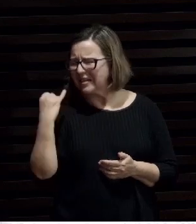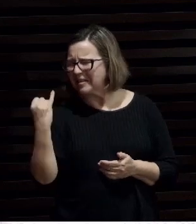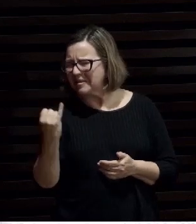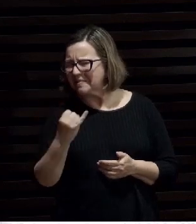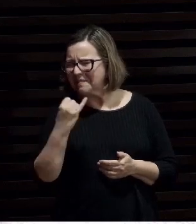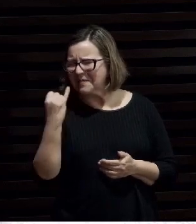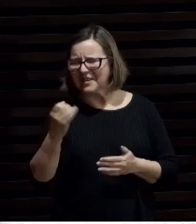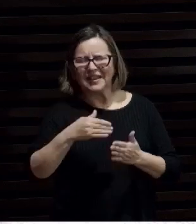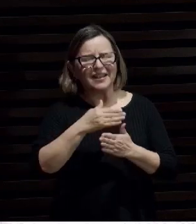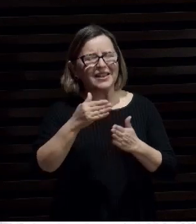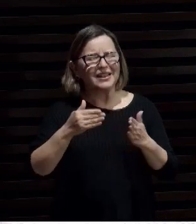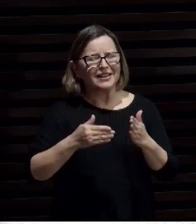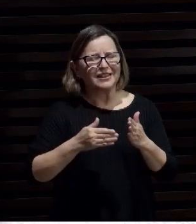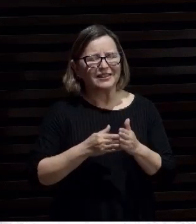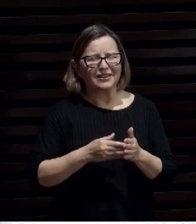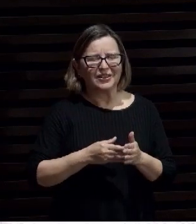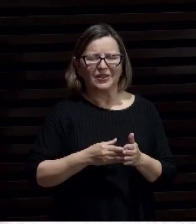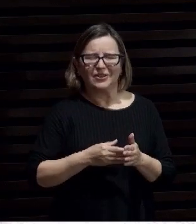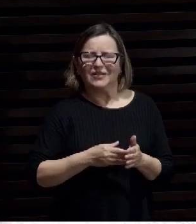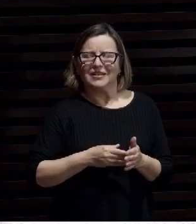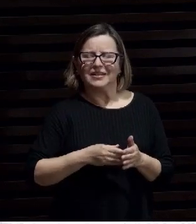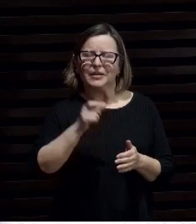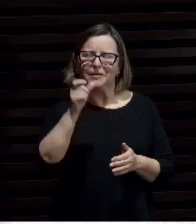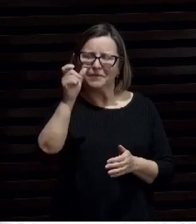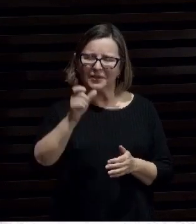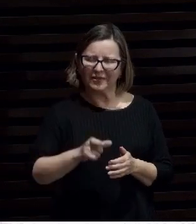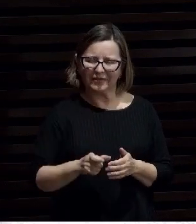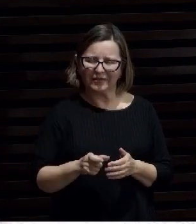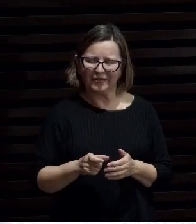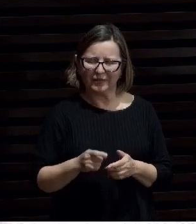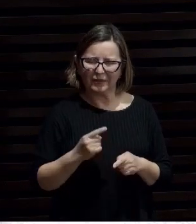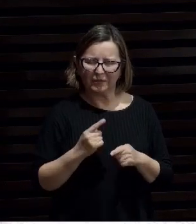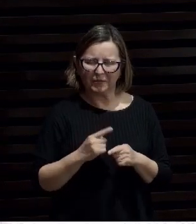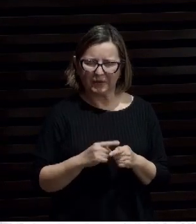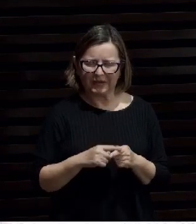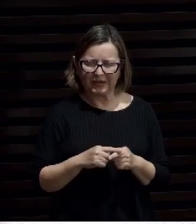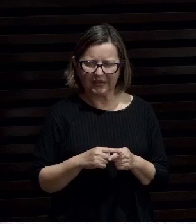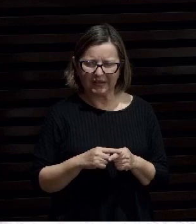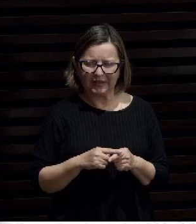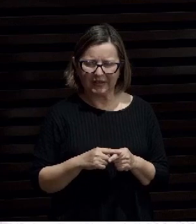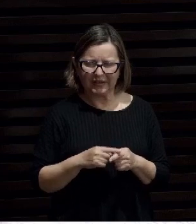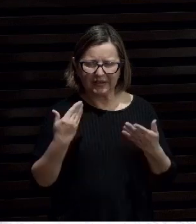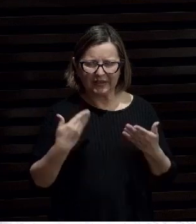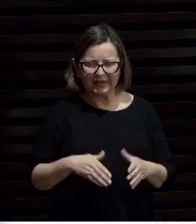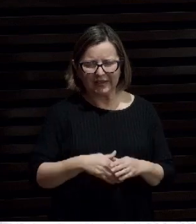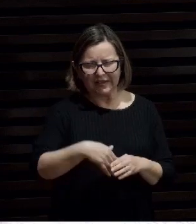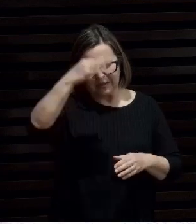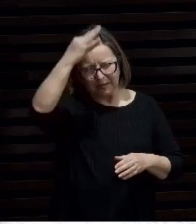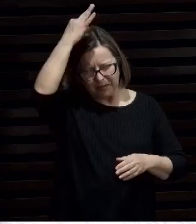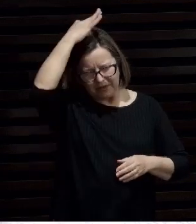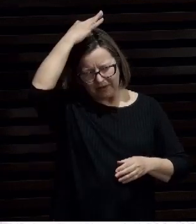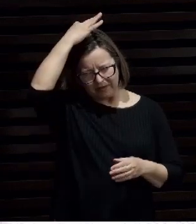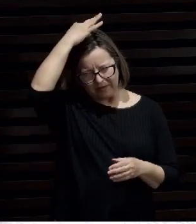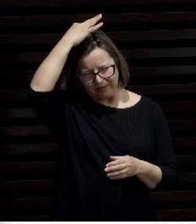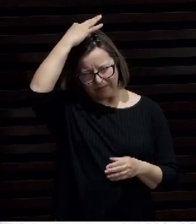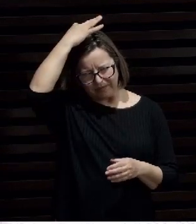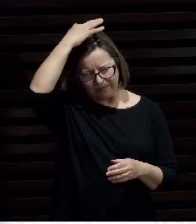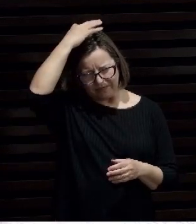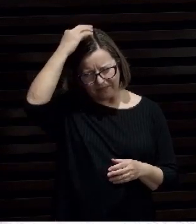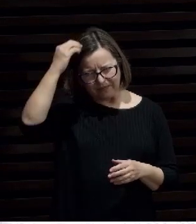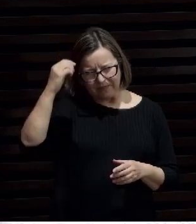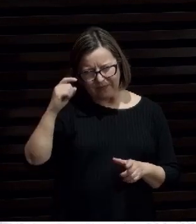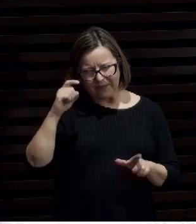humano. Porque do novo nascimento depende a vida eterna no Teu